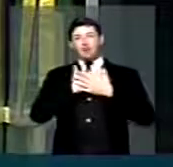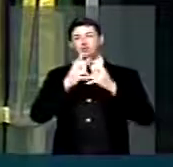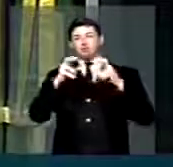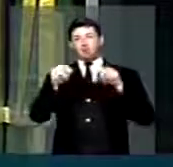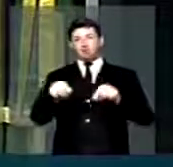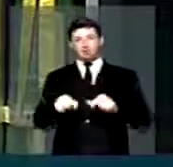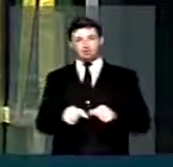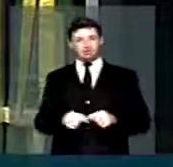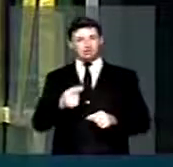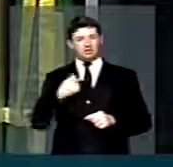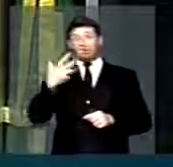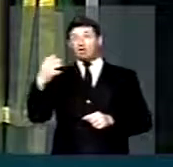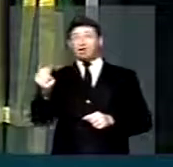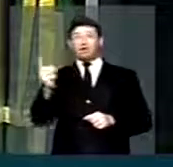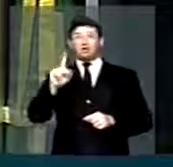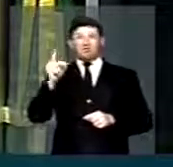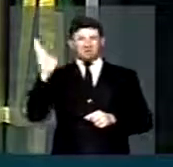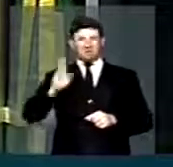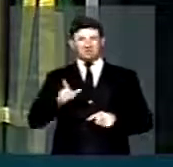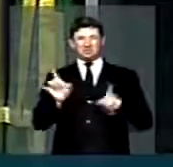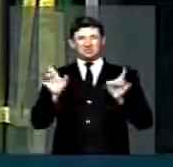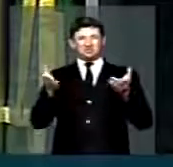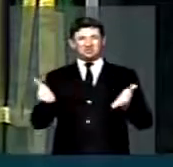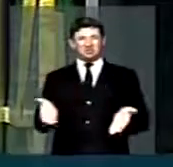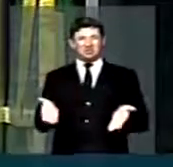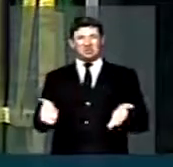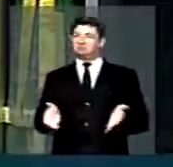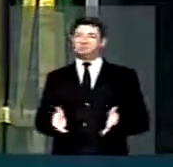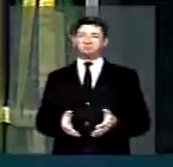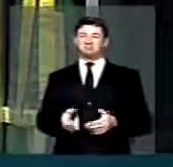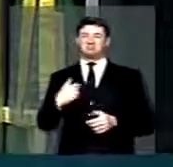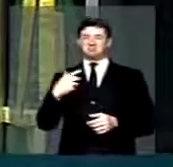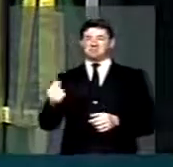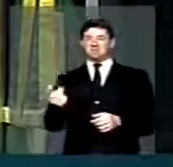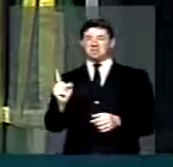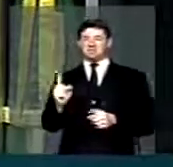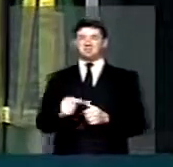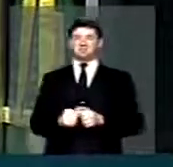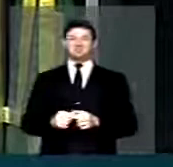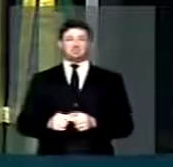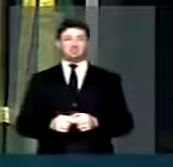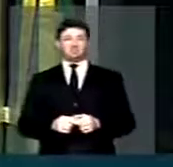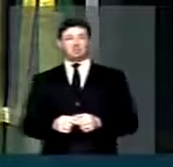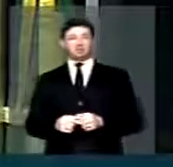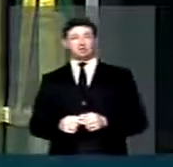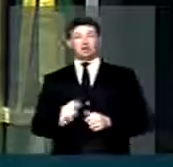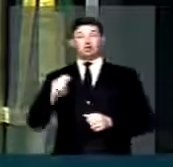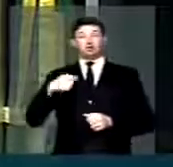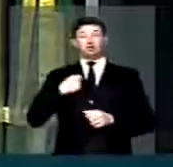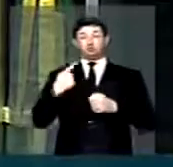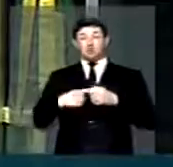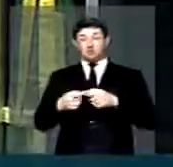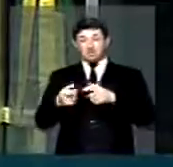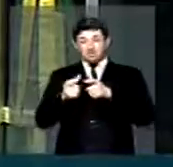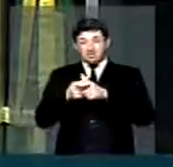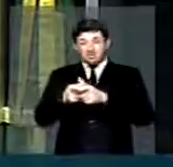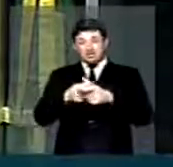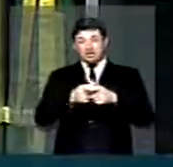tema. Eu não me conformo que o Brasil seja só isso. Eu não me conformo. Tal como Vossa Excelência, eu sou de uma cidadezinha pequena.